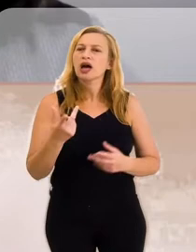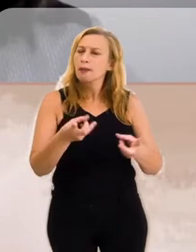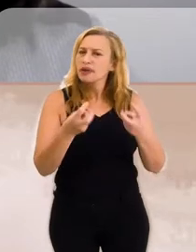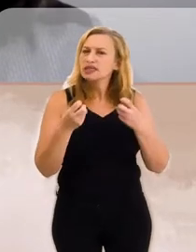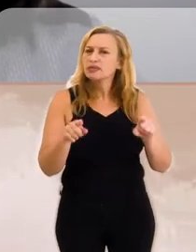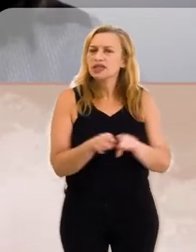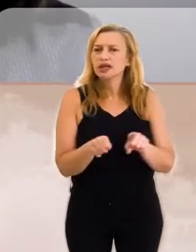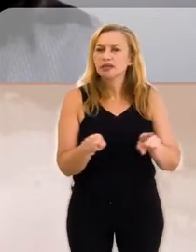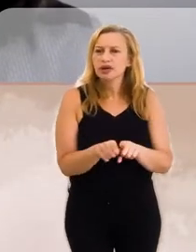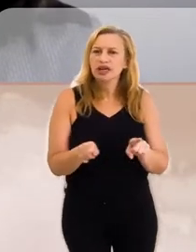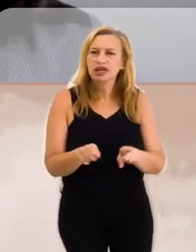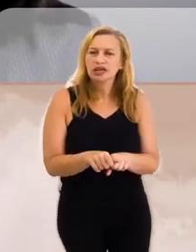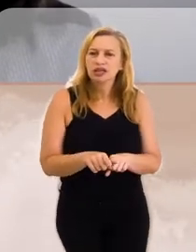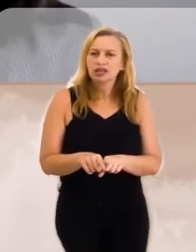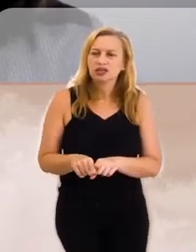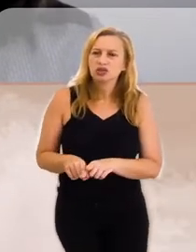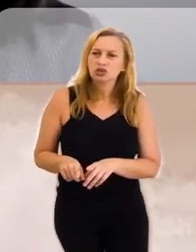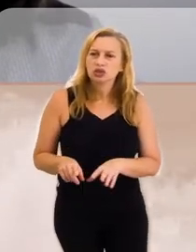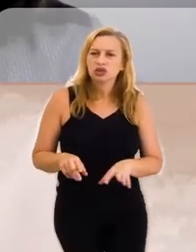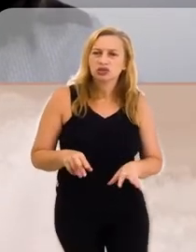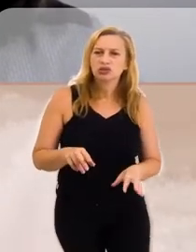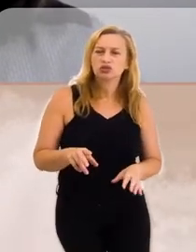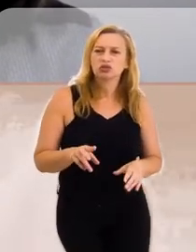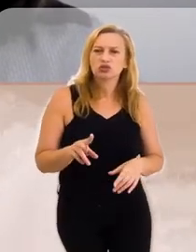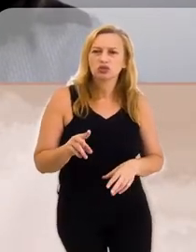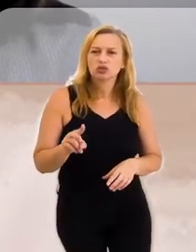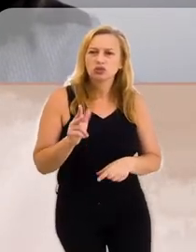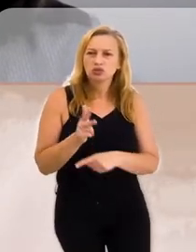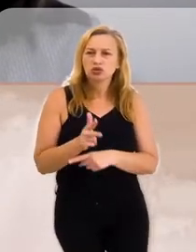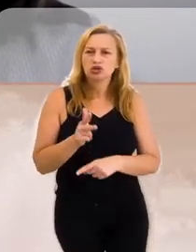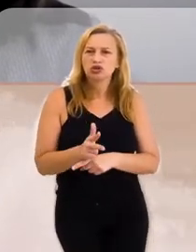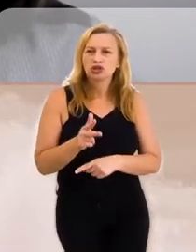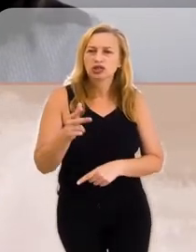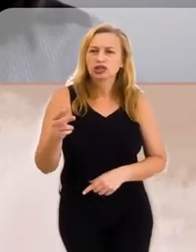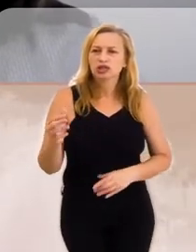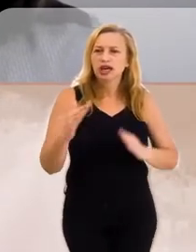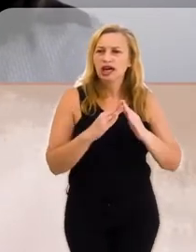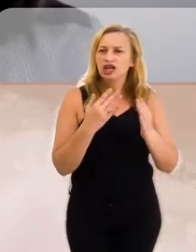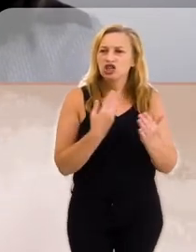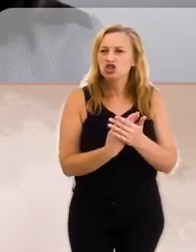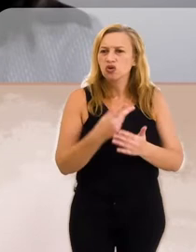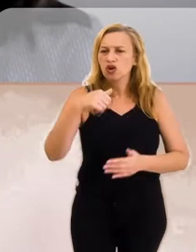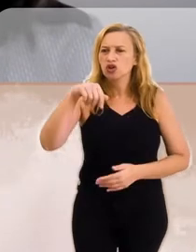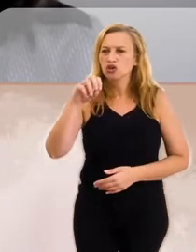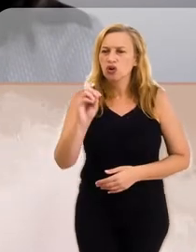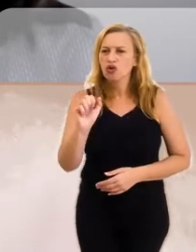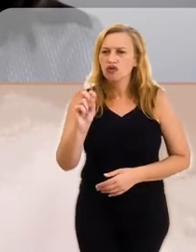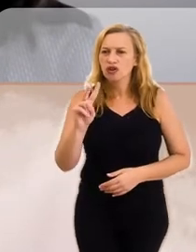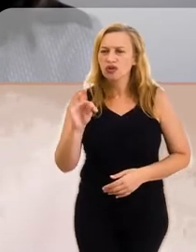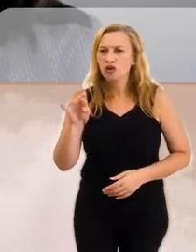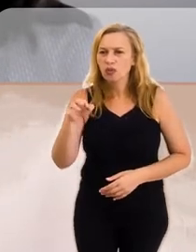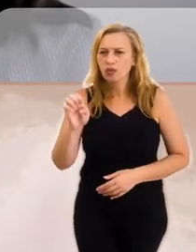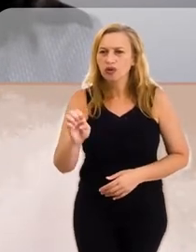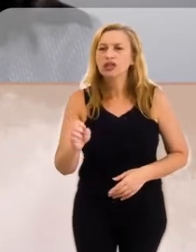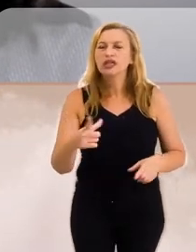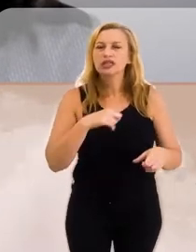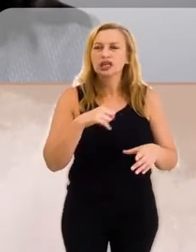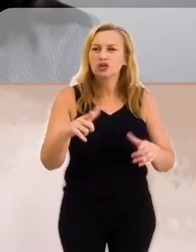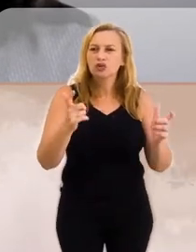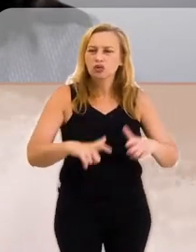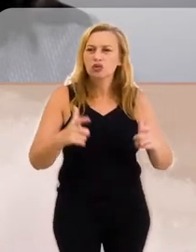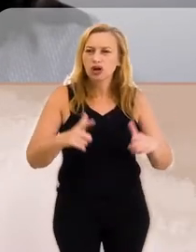eu percebi também que nos vídeos da senhora e da Nova Acrópole é também tem um espaço